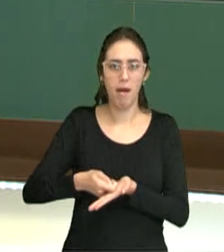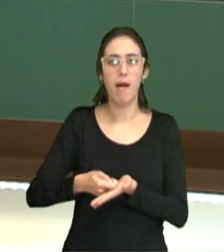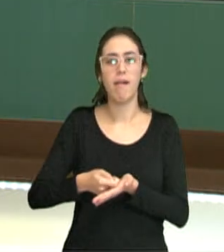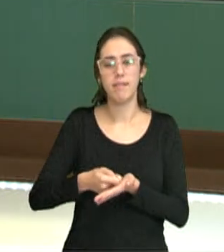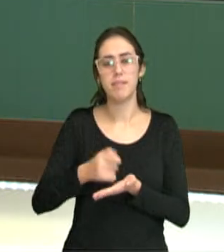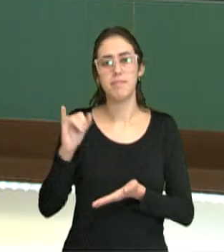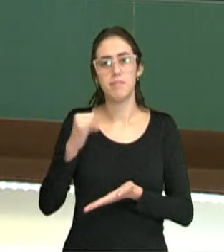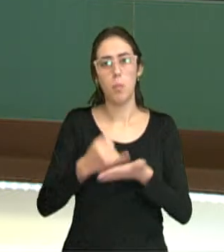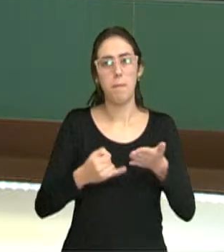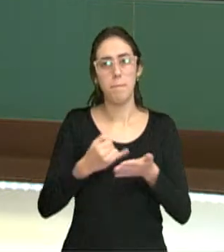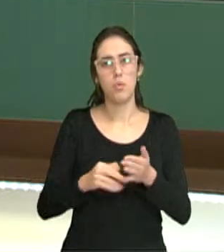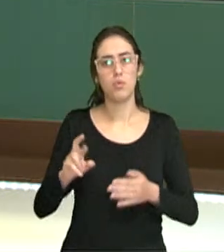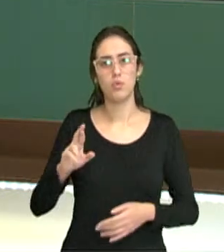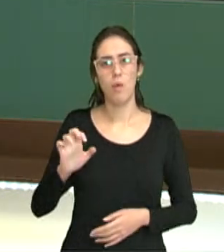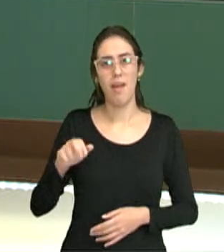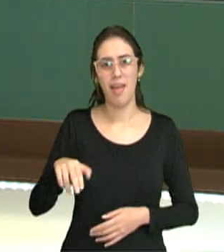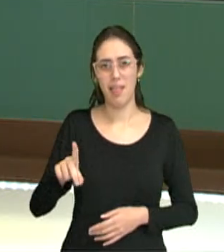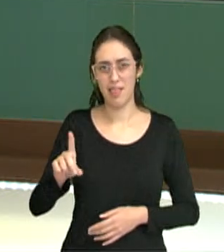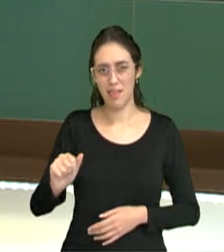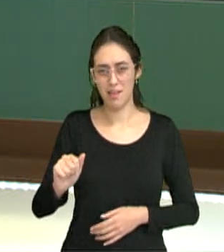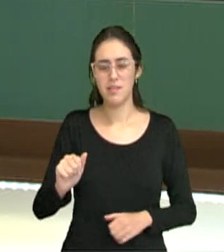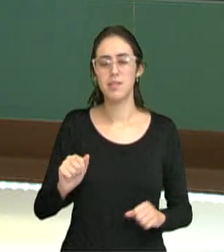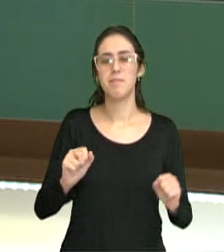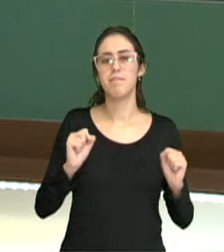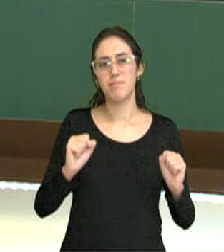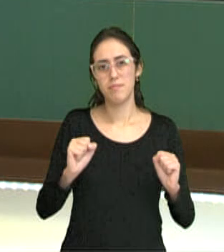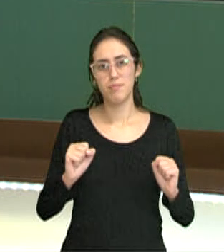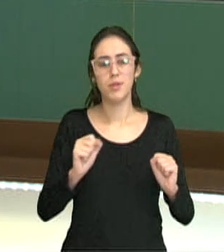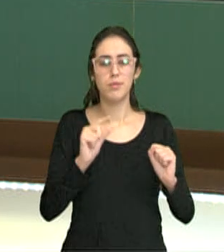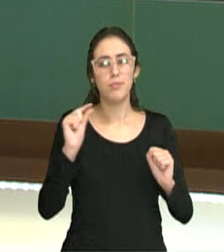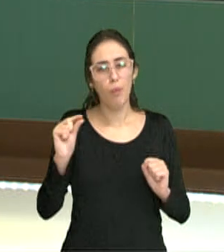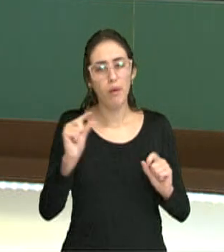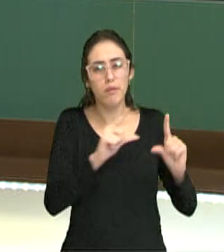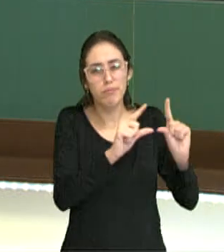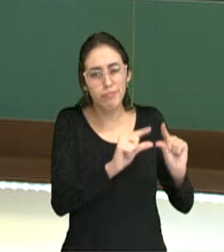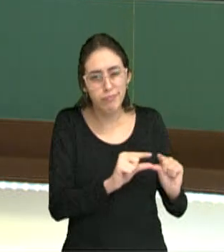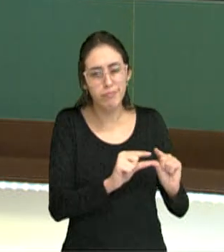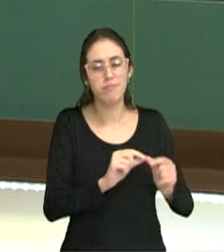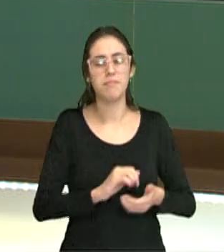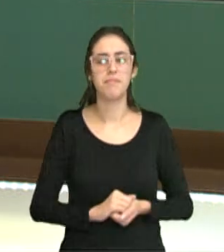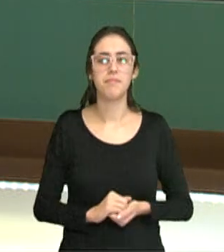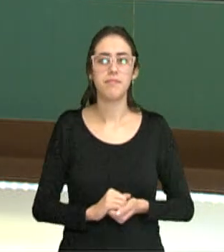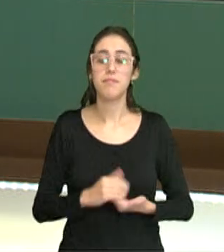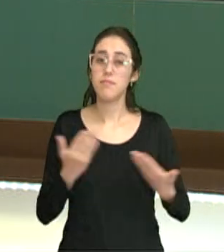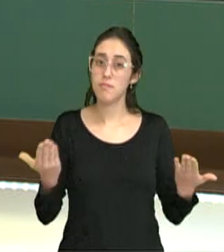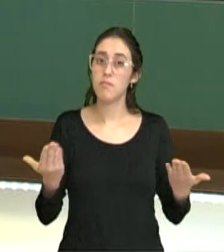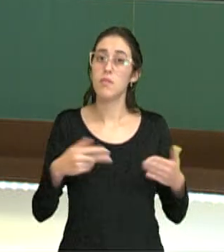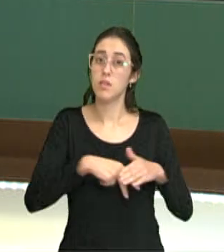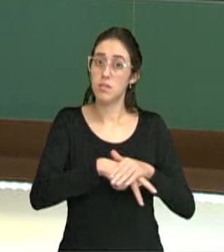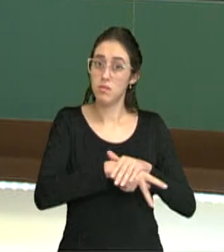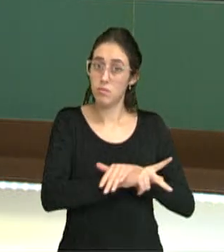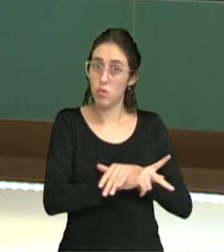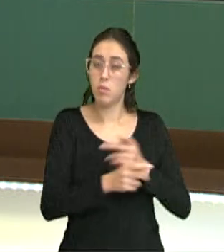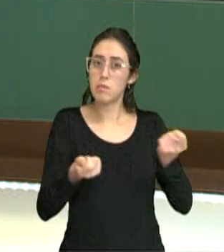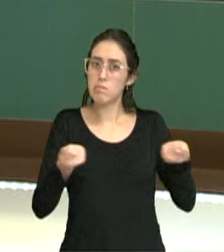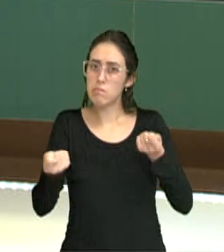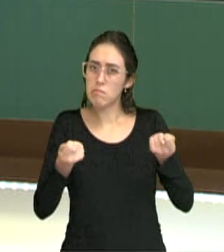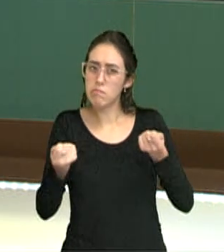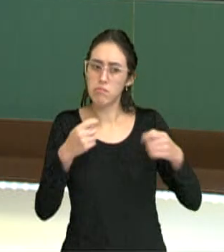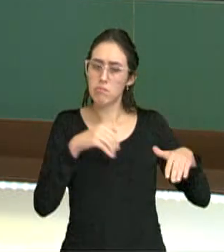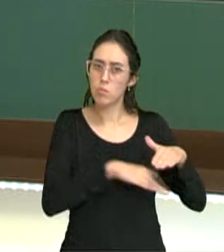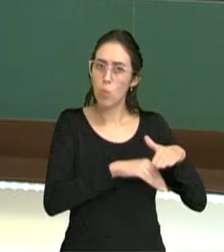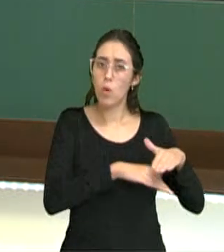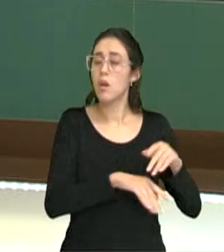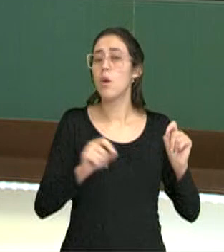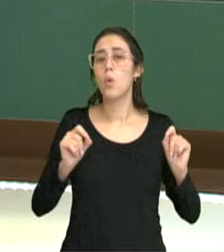o imposto de renda, né? Que pode diminuir um pouco do rendimento. Então, poupar, como você já deve saber,